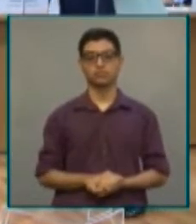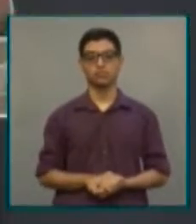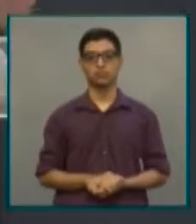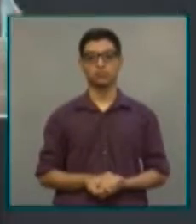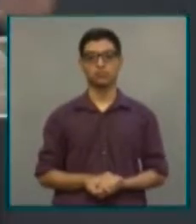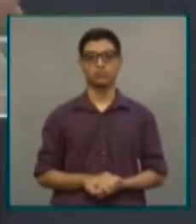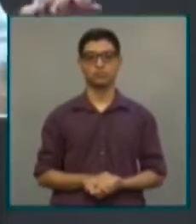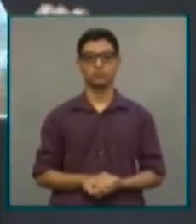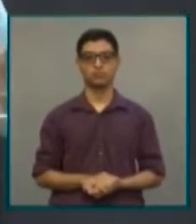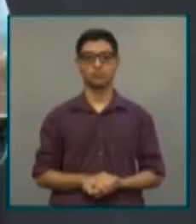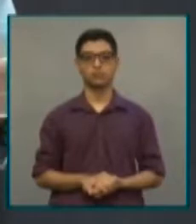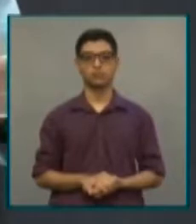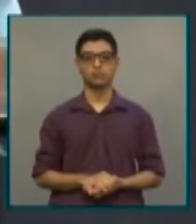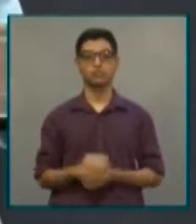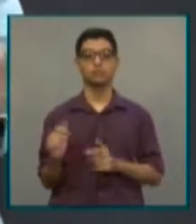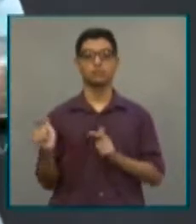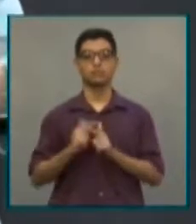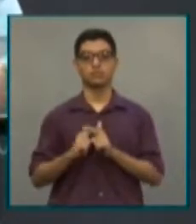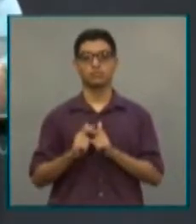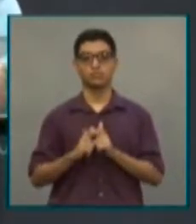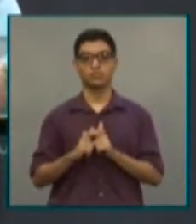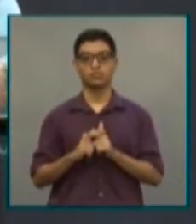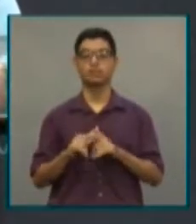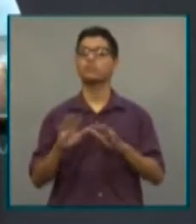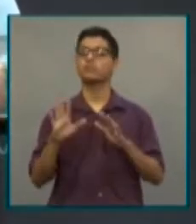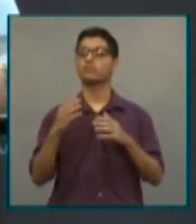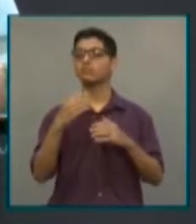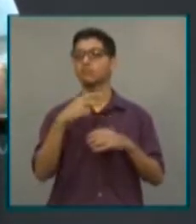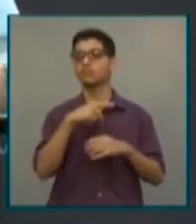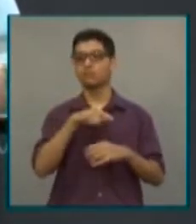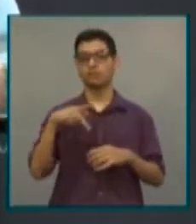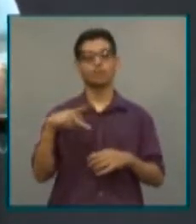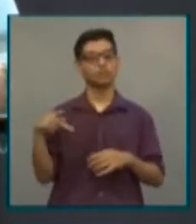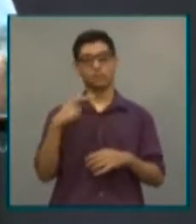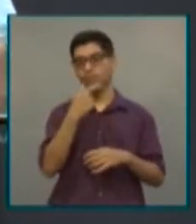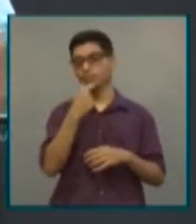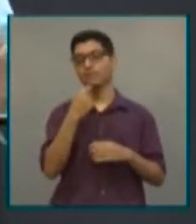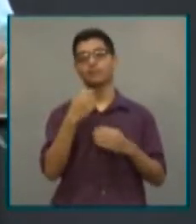O grande problema... Tenham modos, senhores advogados, tenham modos.